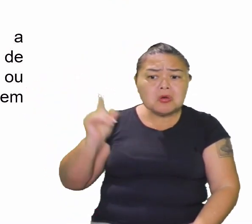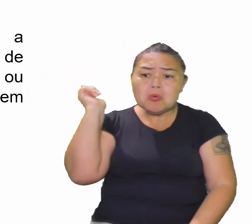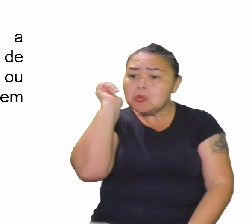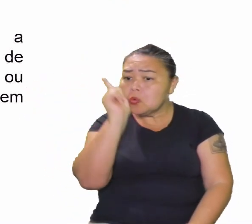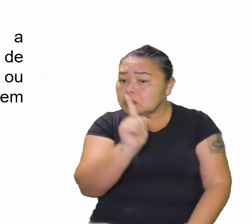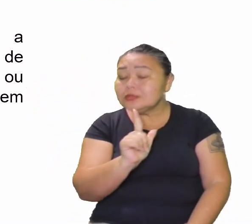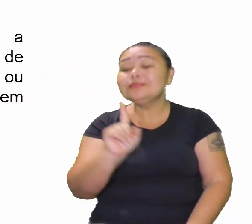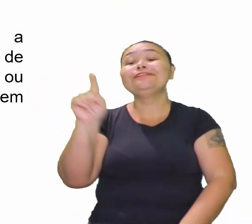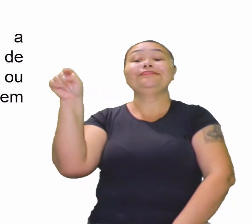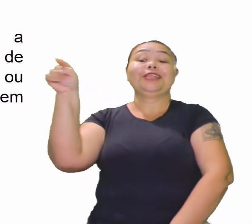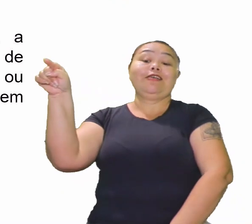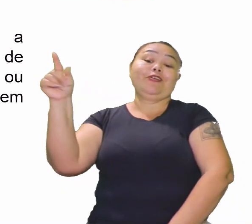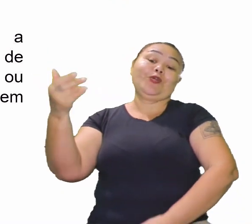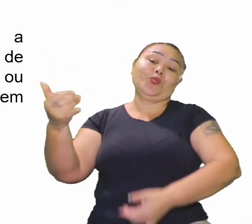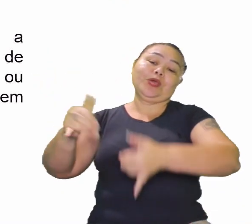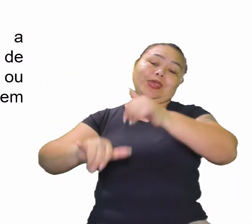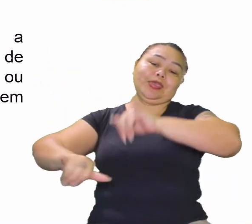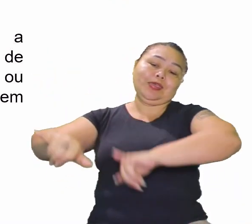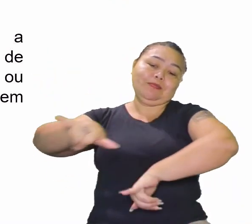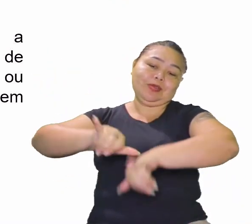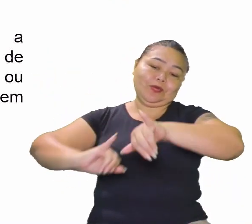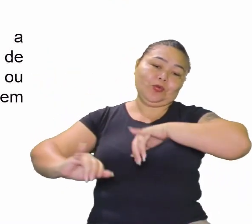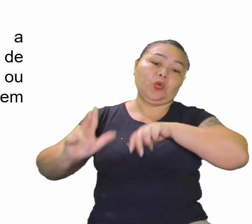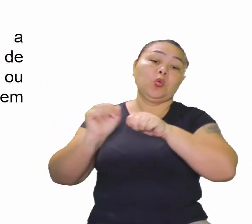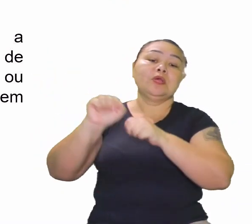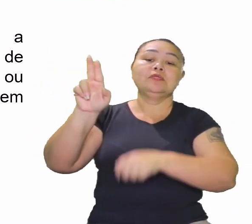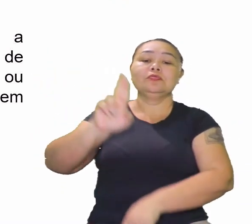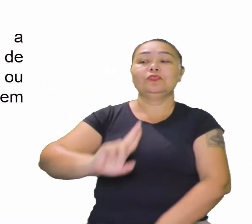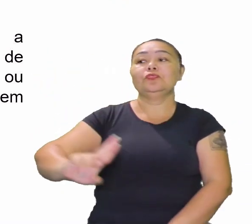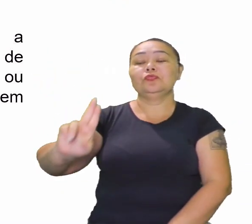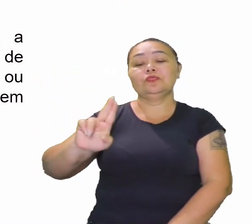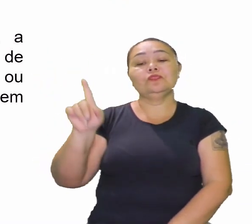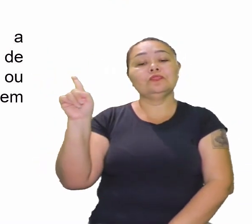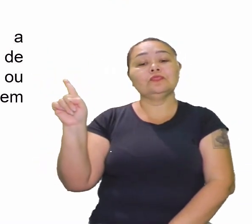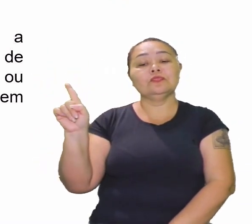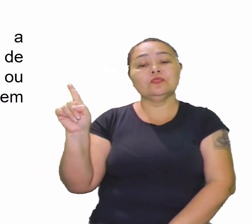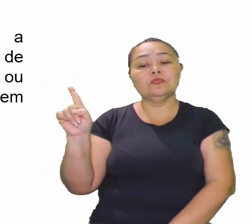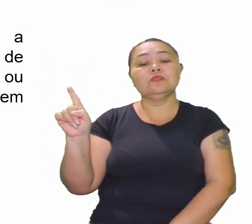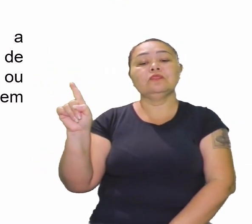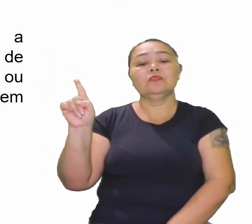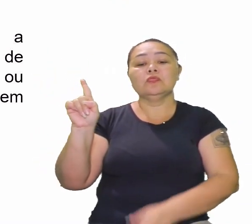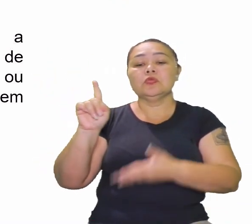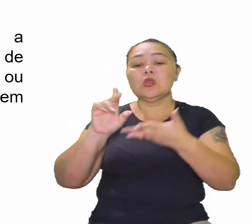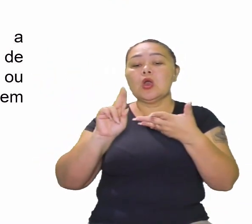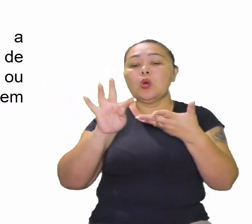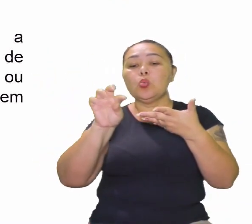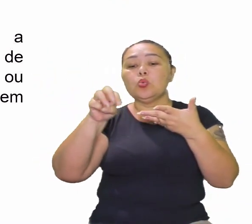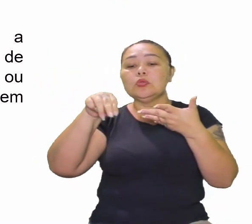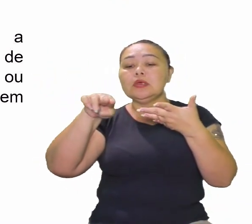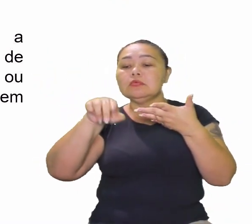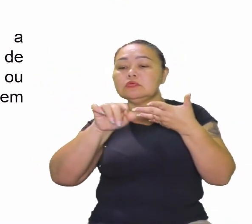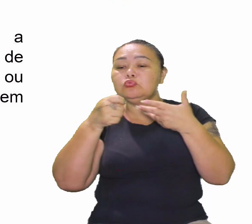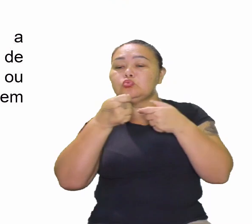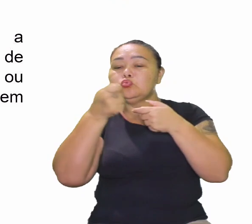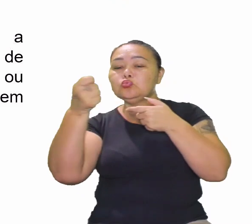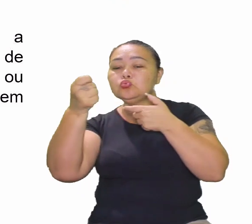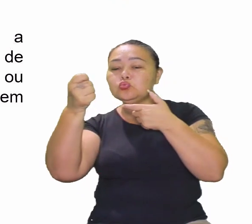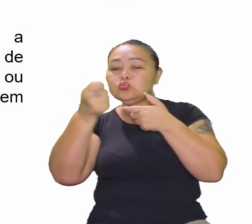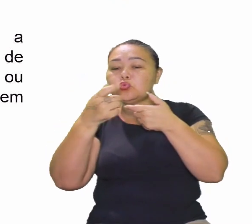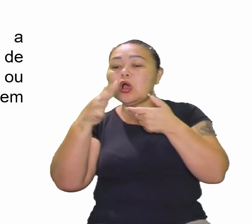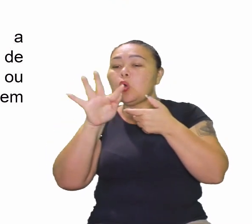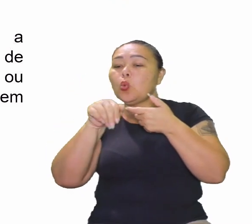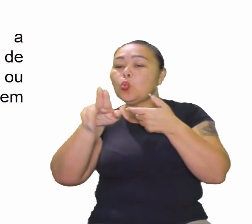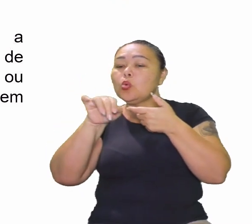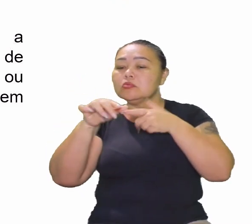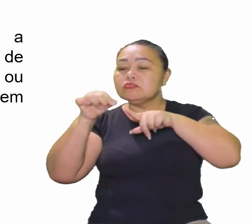aí a gente vem com o químico, né? Onde você vai utilizar aí a termonebulização, formicidas, em forma de